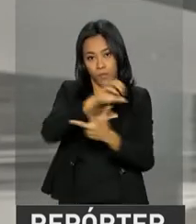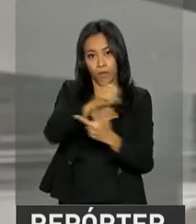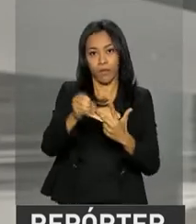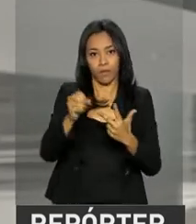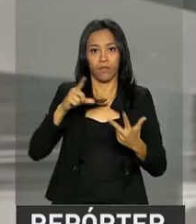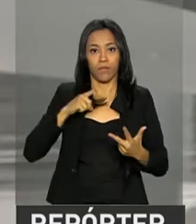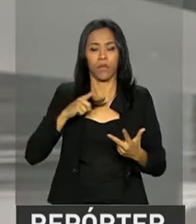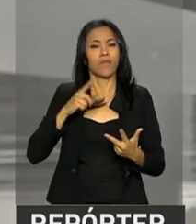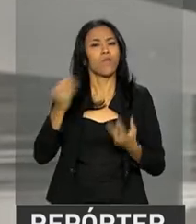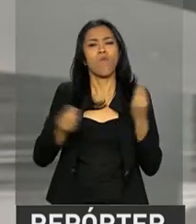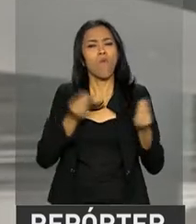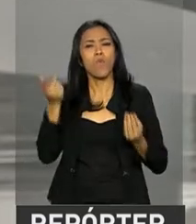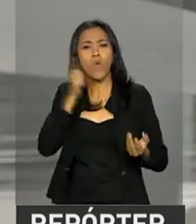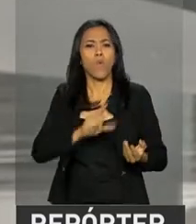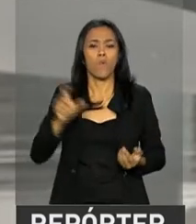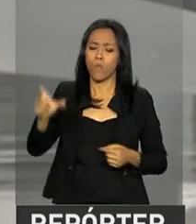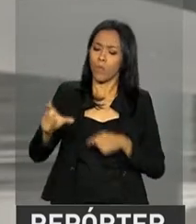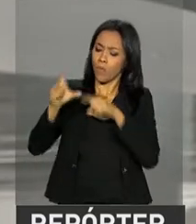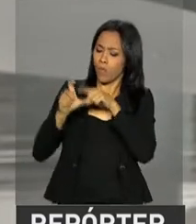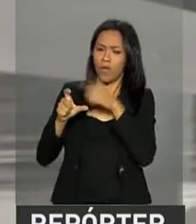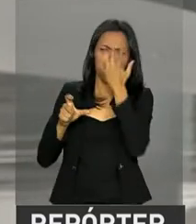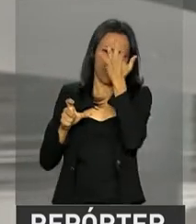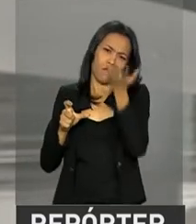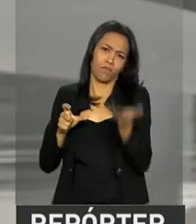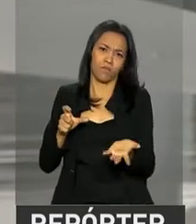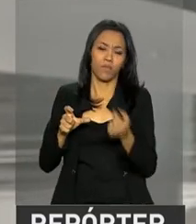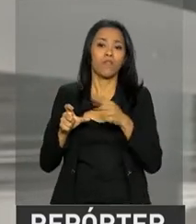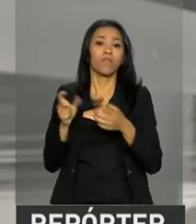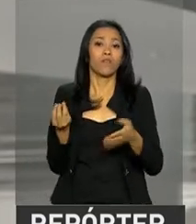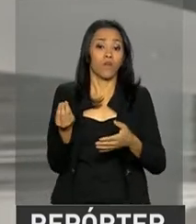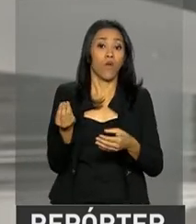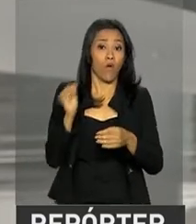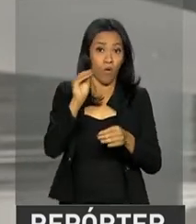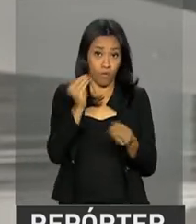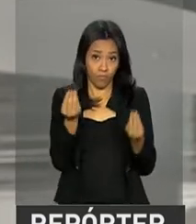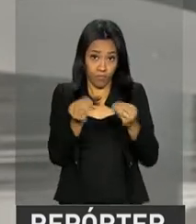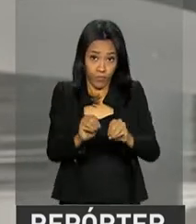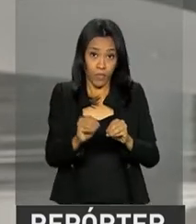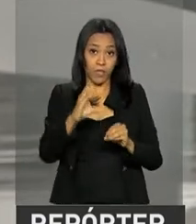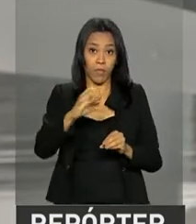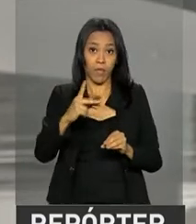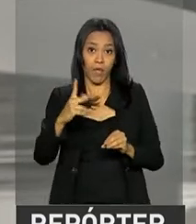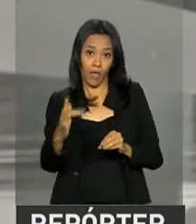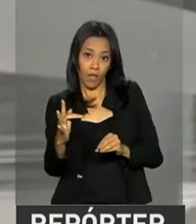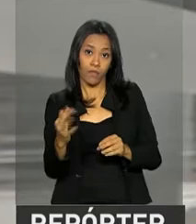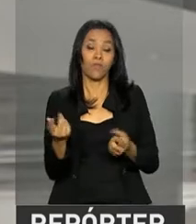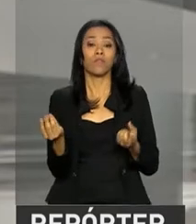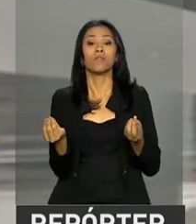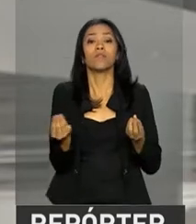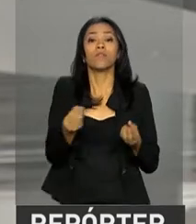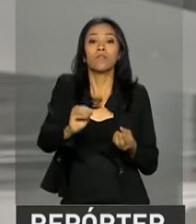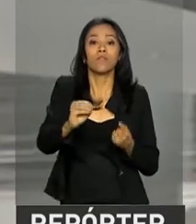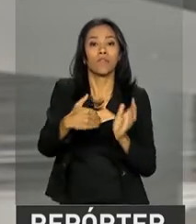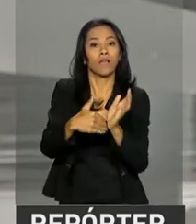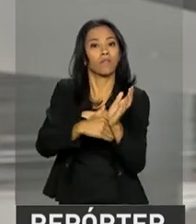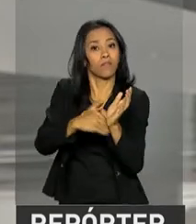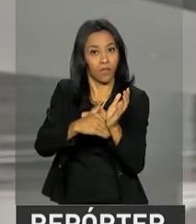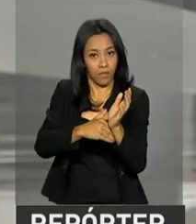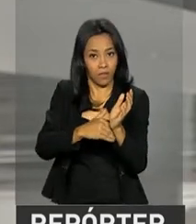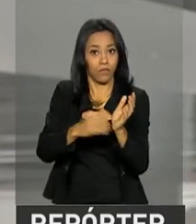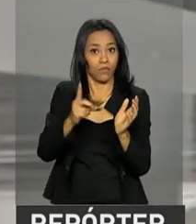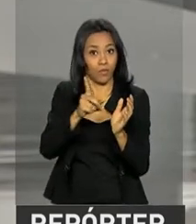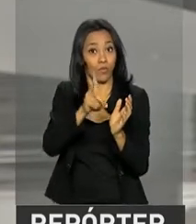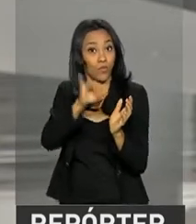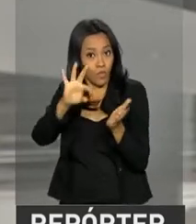acessar esse cartão é super simples o candidato tem que colocar o cpf dele ea senha que foi gerado no dia da inscrição dele